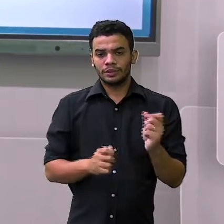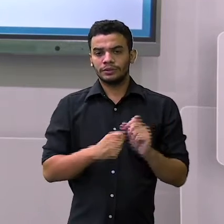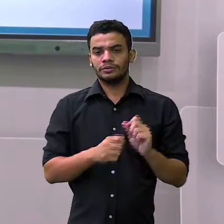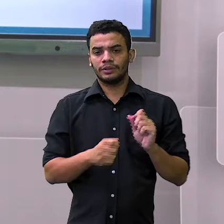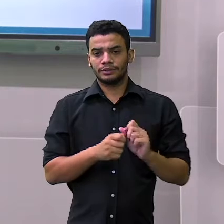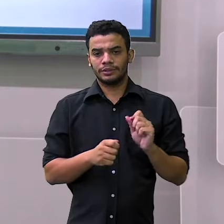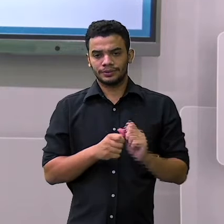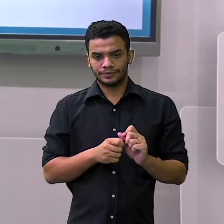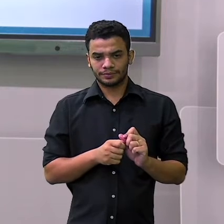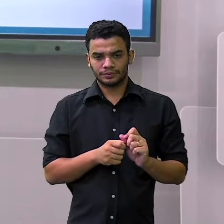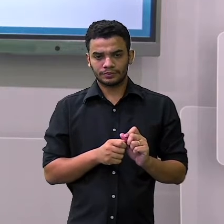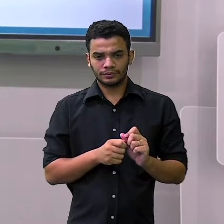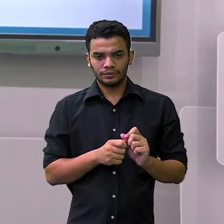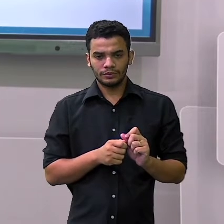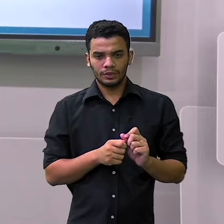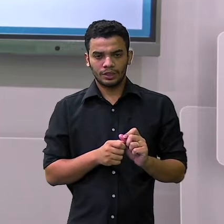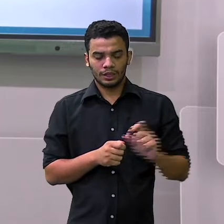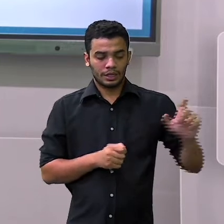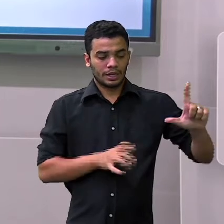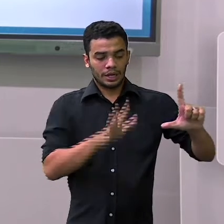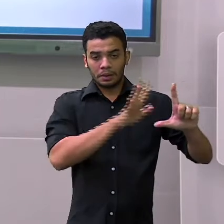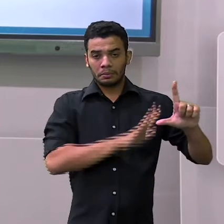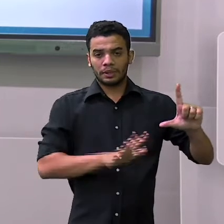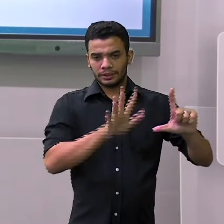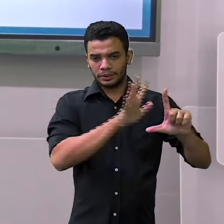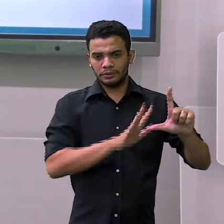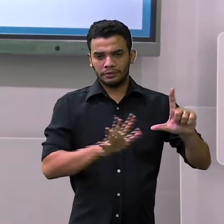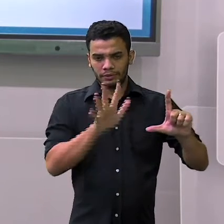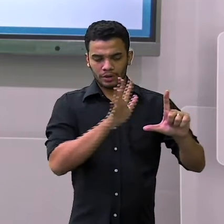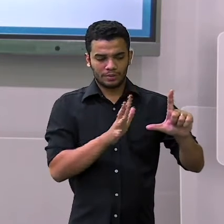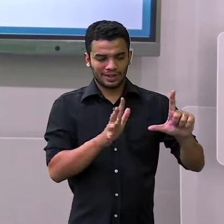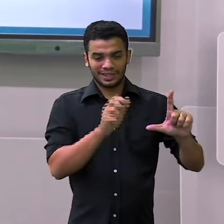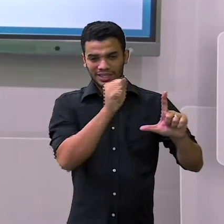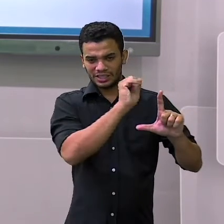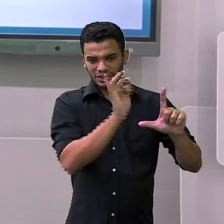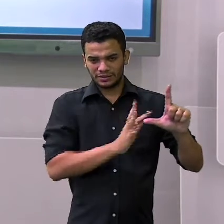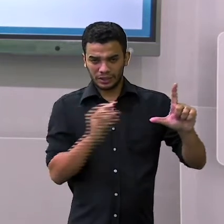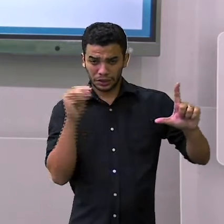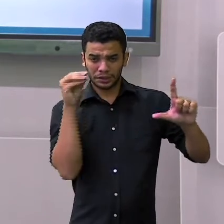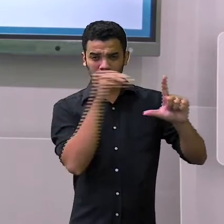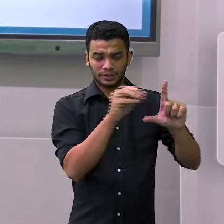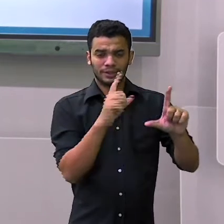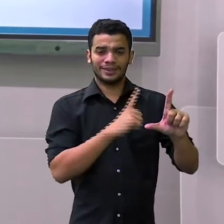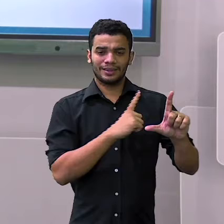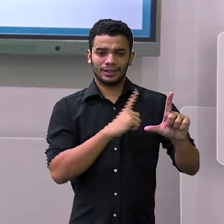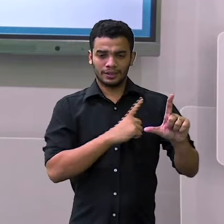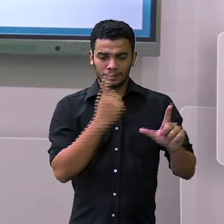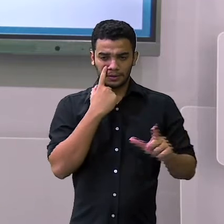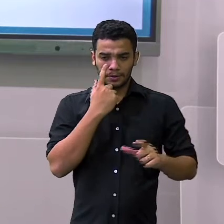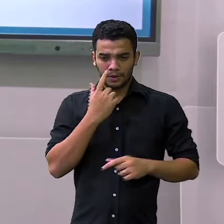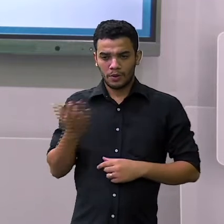nossa plataforma. Como, professor? E qual é a plataforma mesmo?